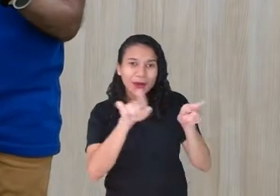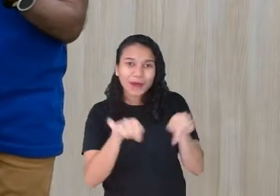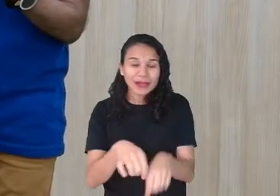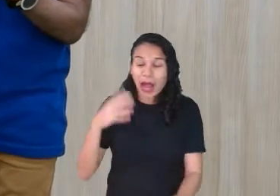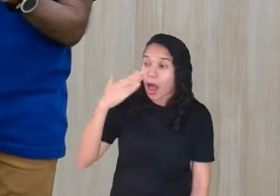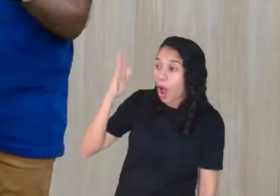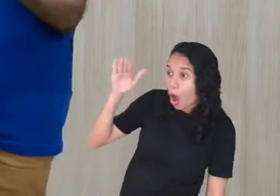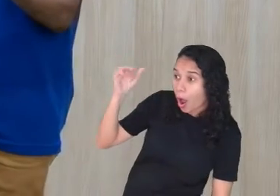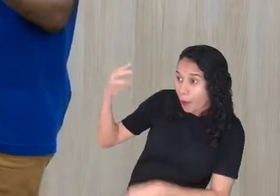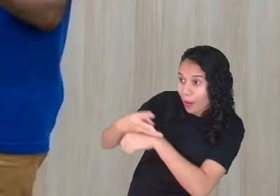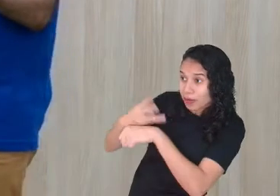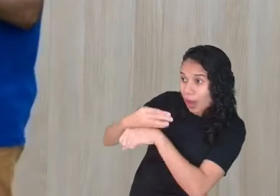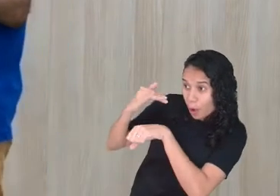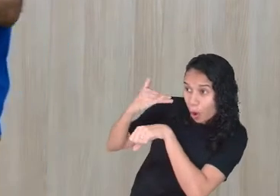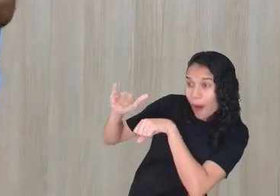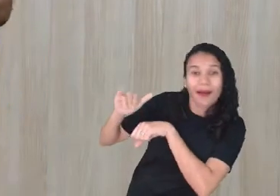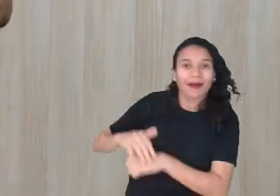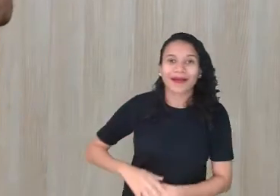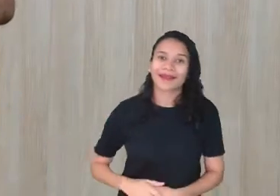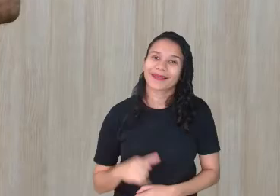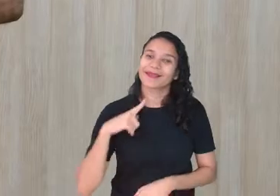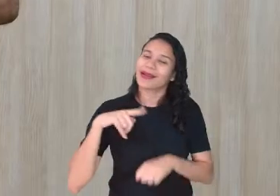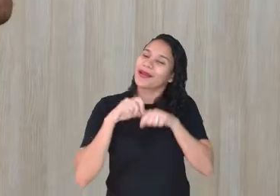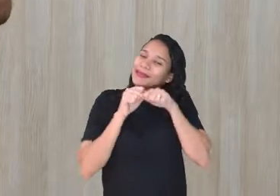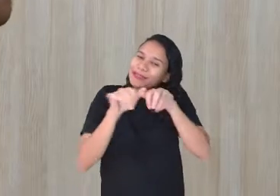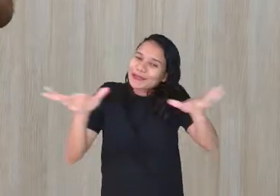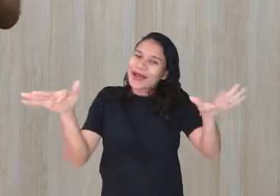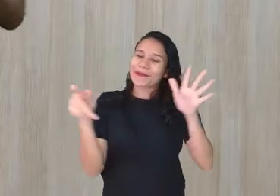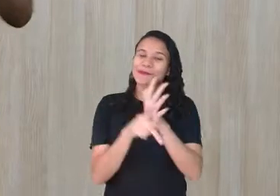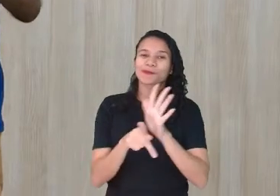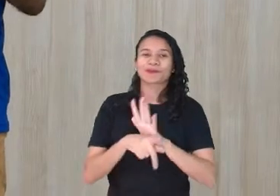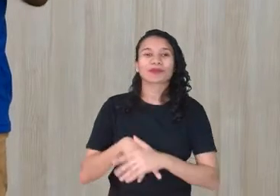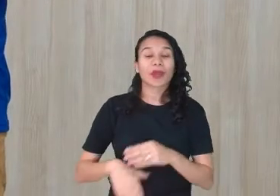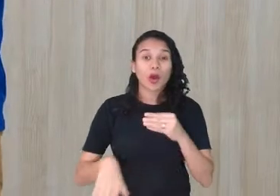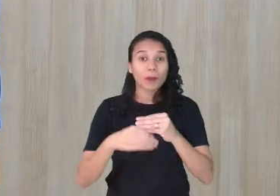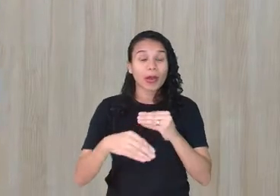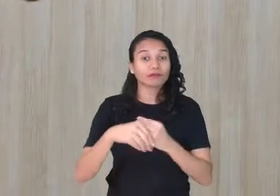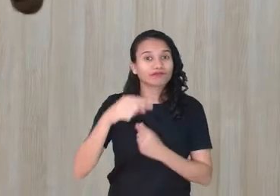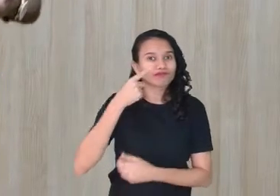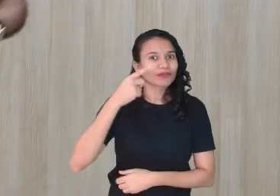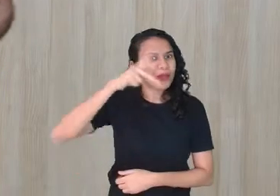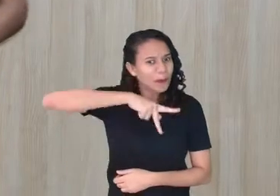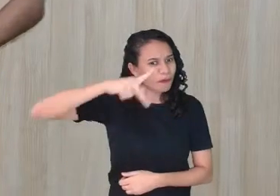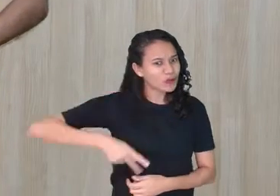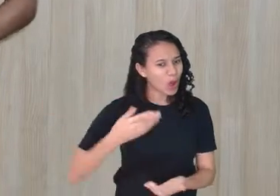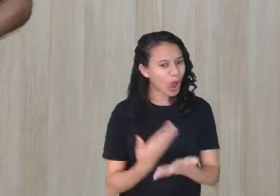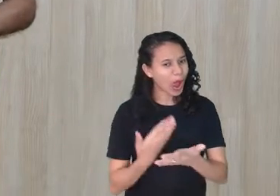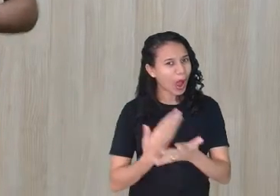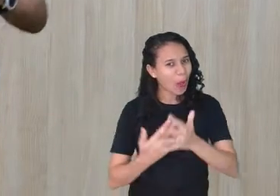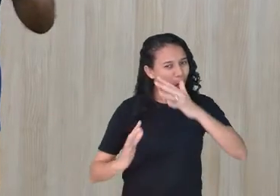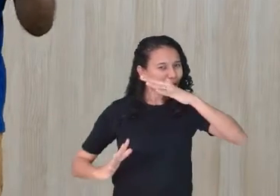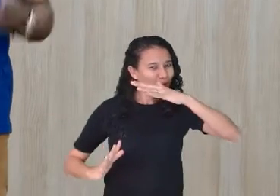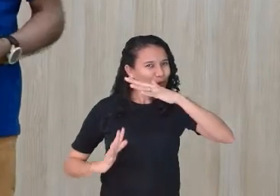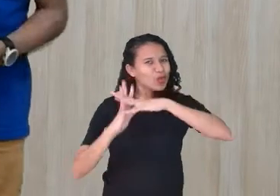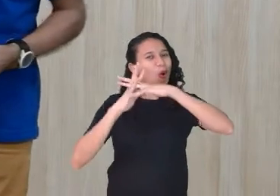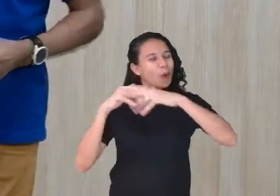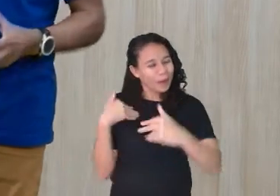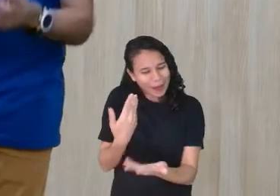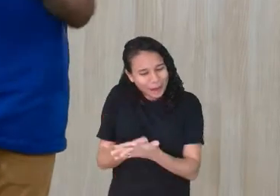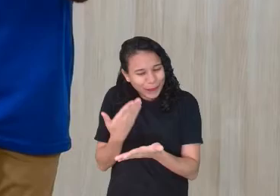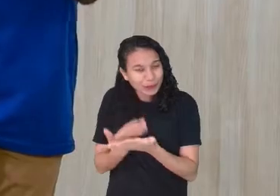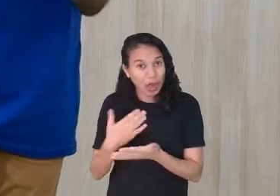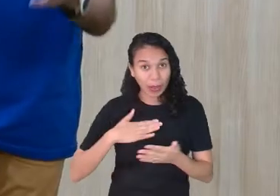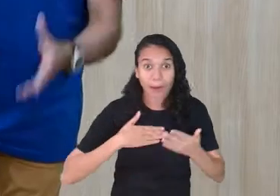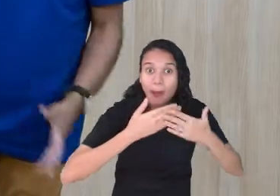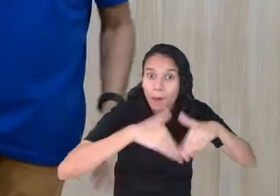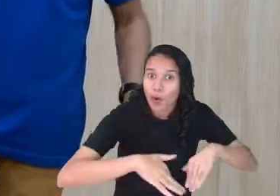lá no WhatsApp, ó. Coloca lá, compartilha lá e comenta, Ricardinho, que massa essa aula, valeu, eu vou estudar isso aqui na prova, vai